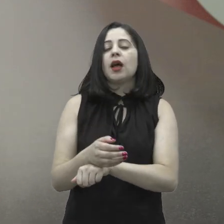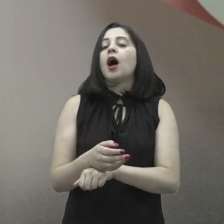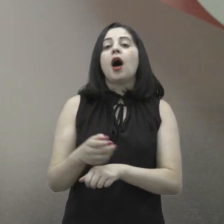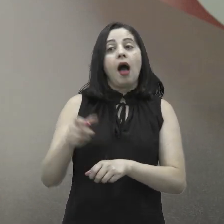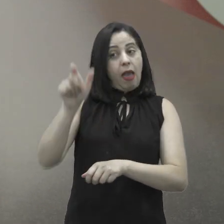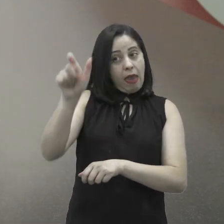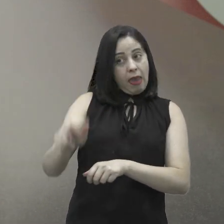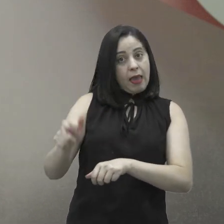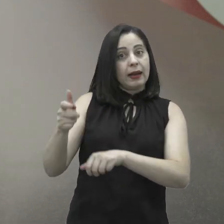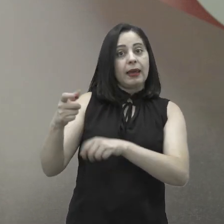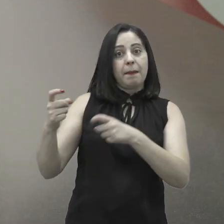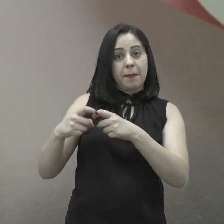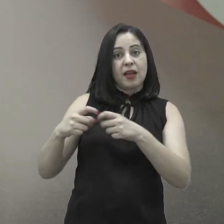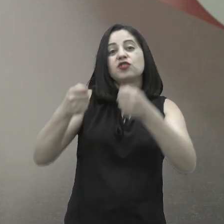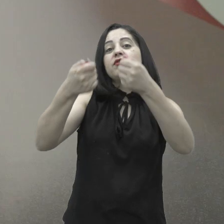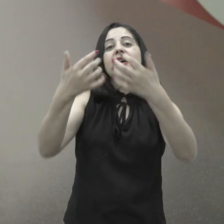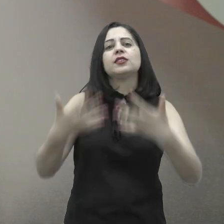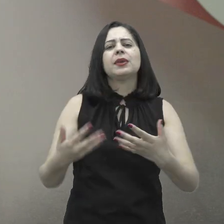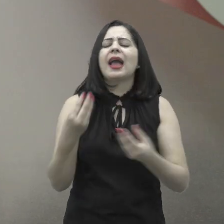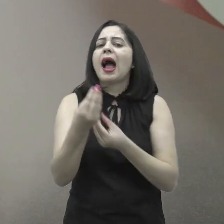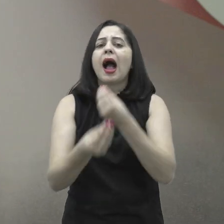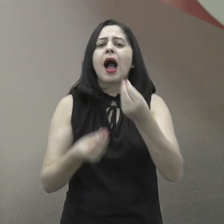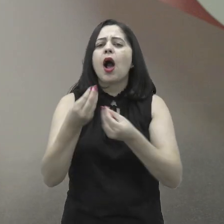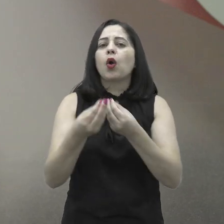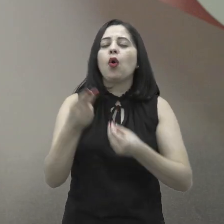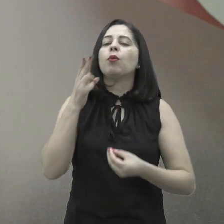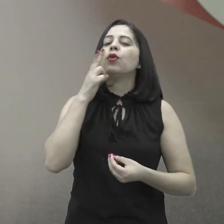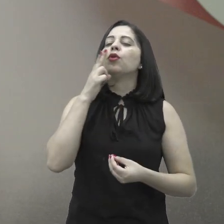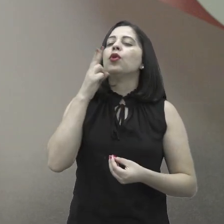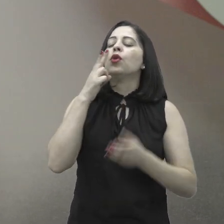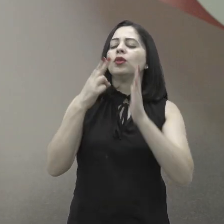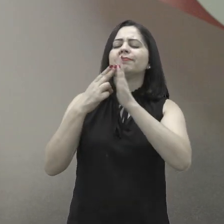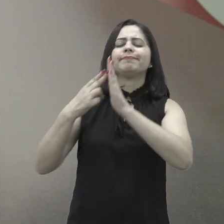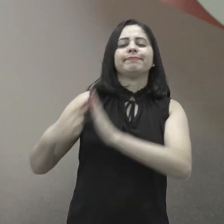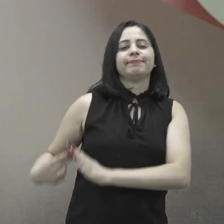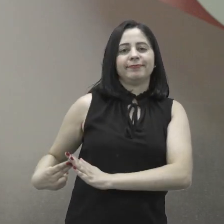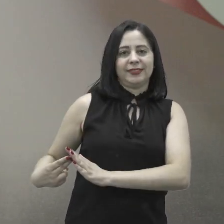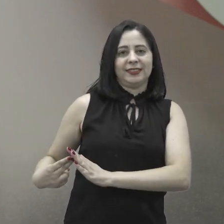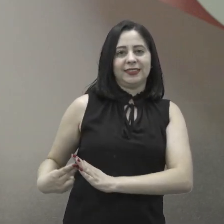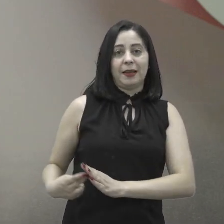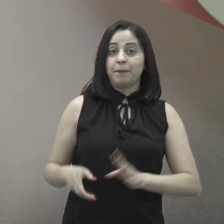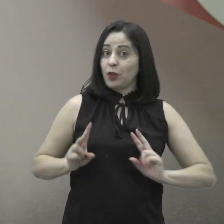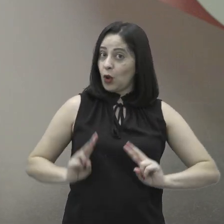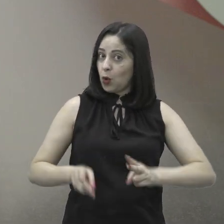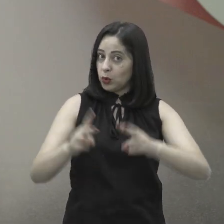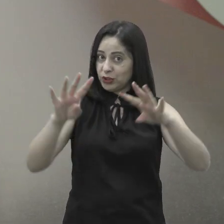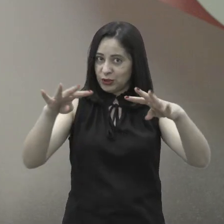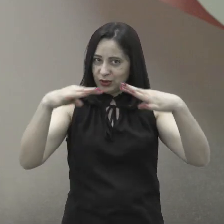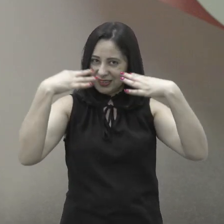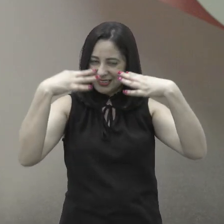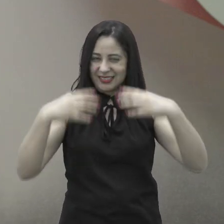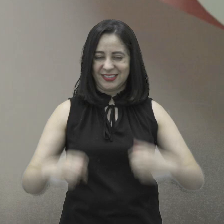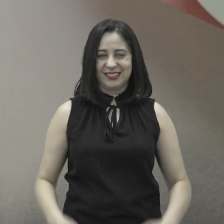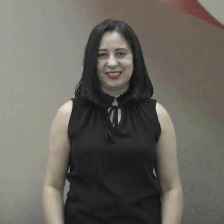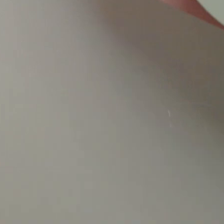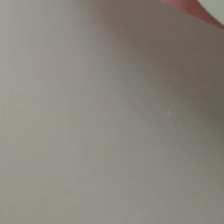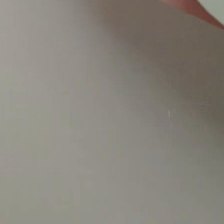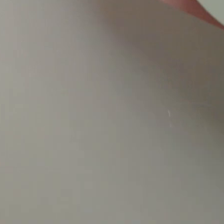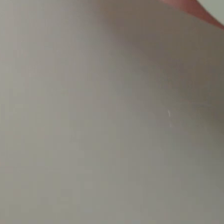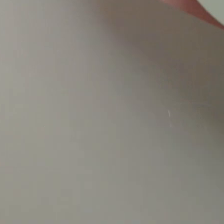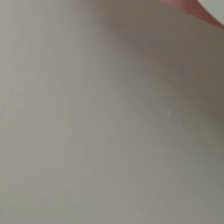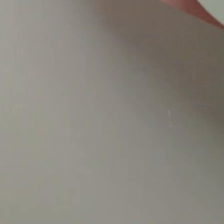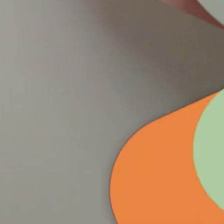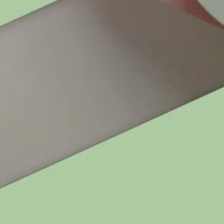Dr. Braulio vai falar sobre como deixar o tabagismo de lado. Então fica aí que nós já voltamos.